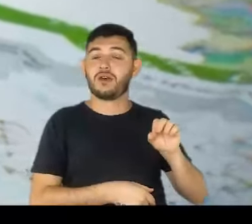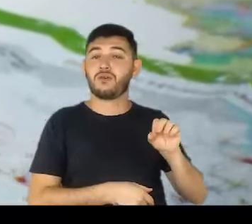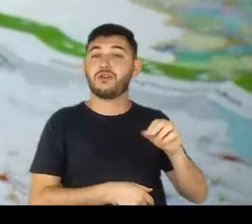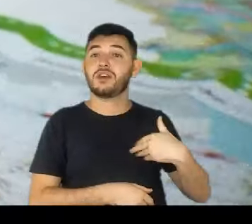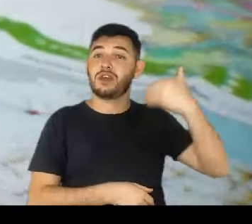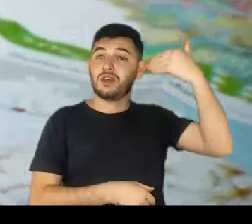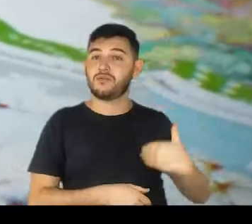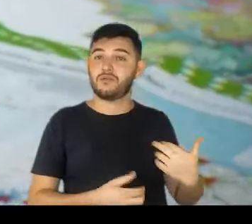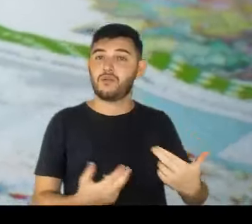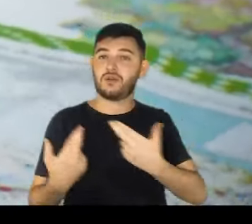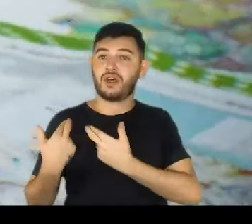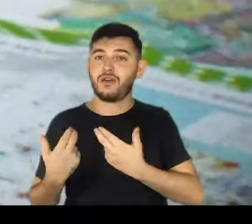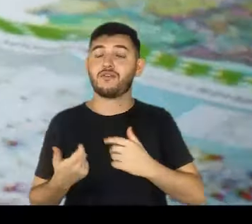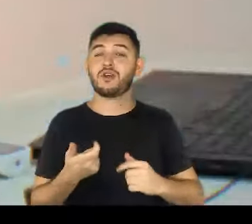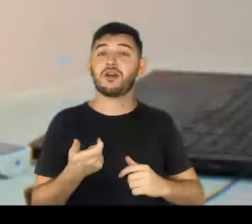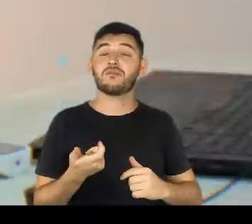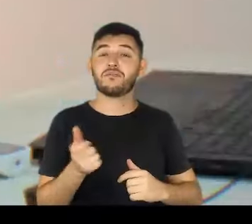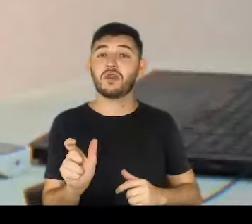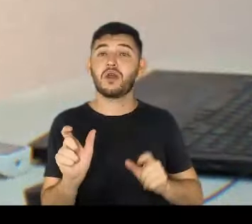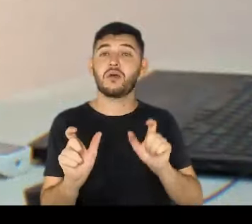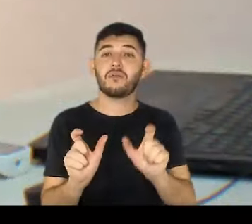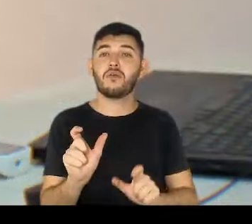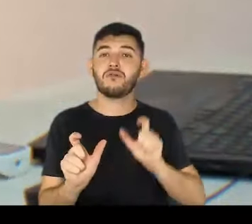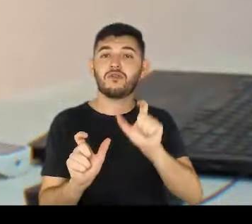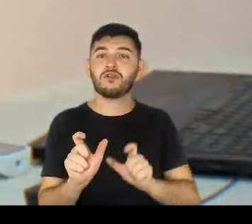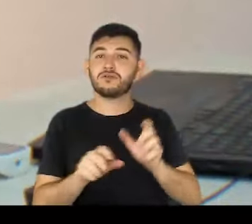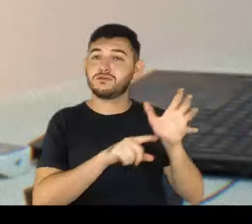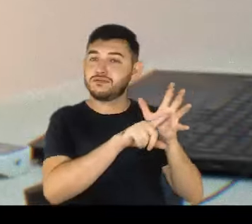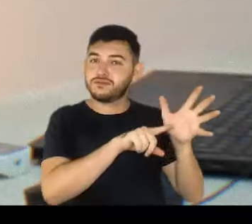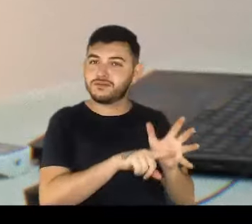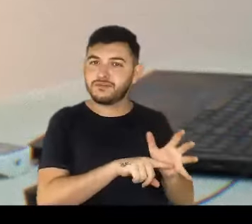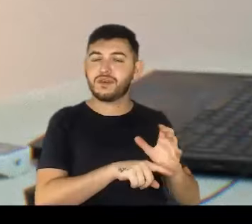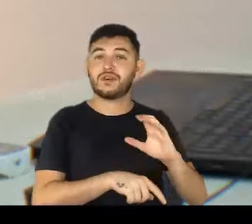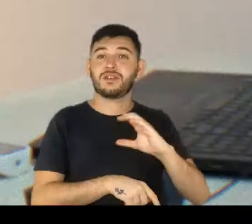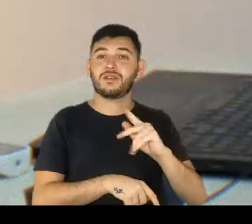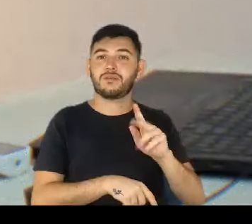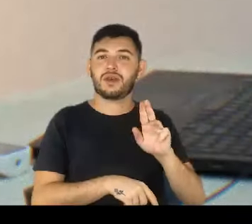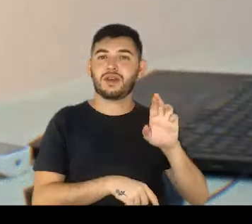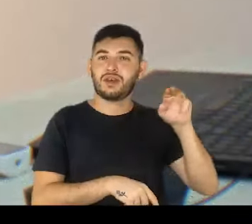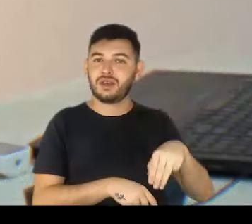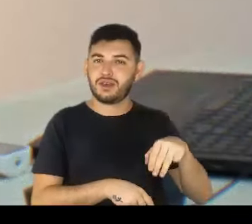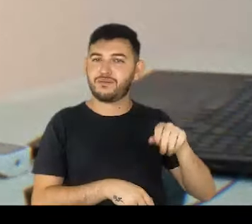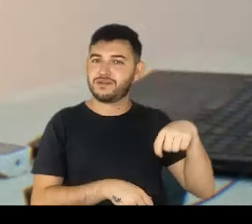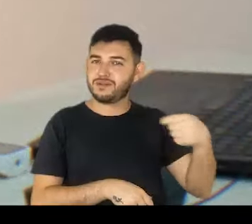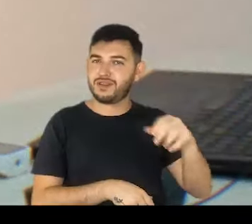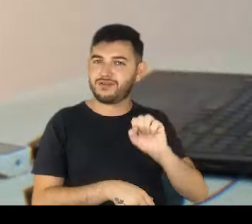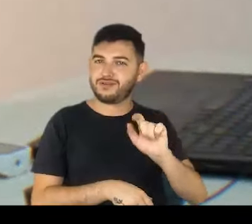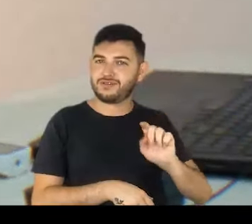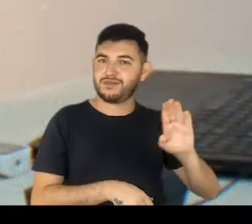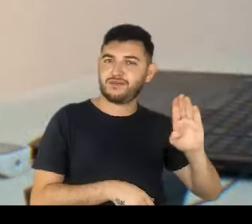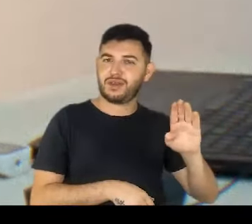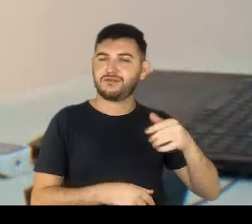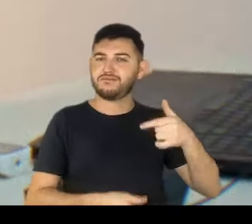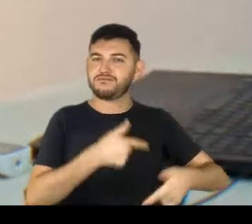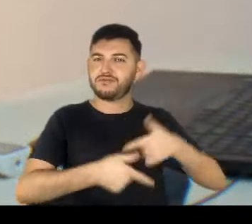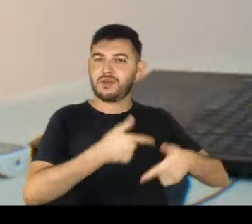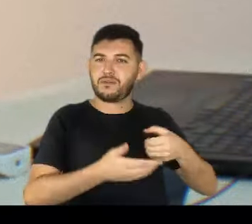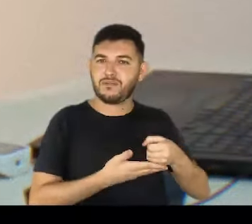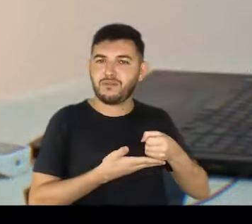de morfologia. Então, nesse sentido, a CPRM, o Serviço Geológico Brasil, deu uma contribuição muito